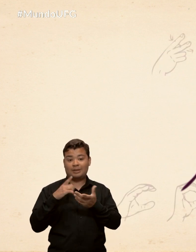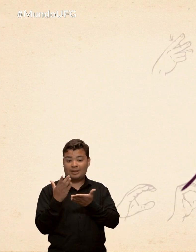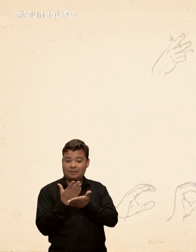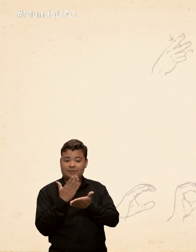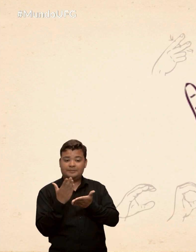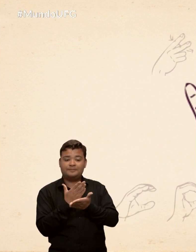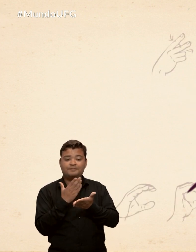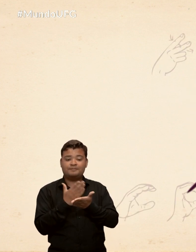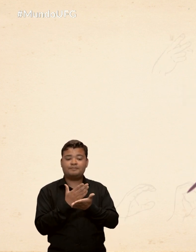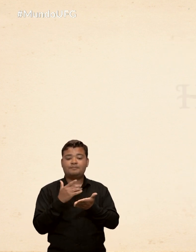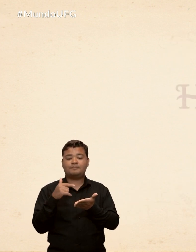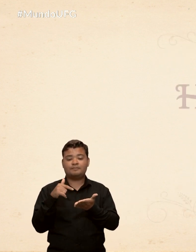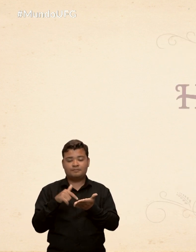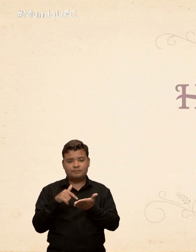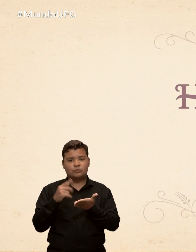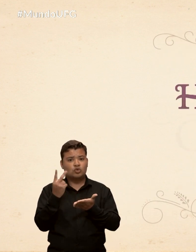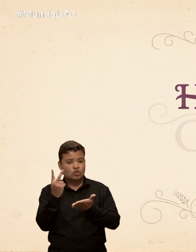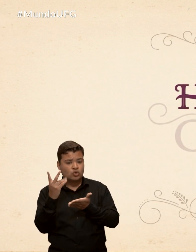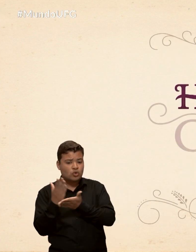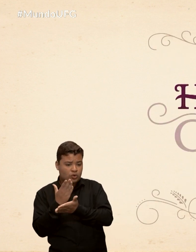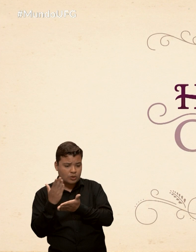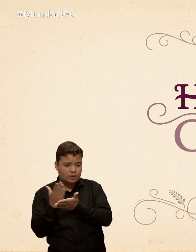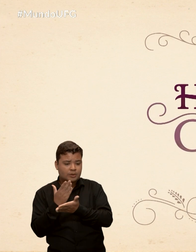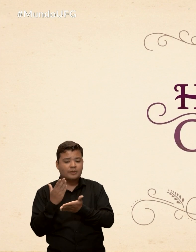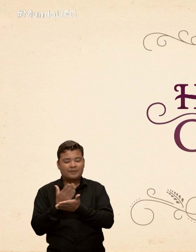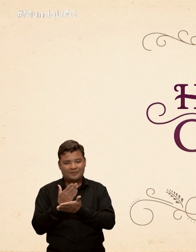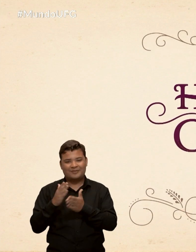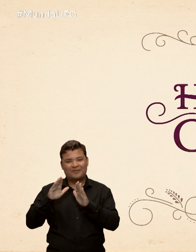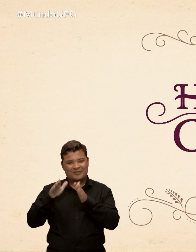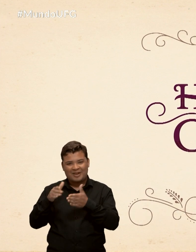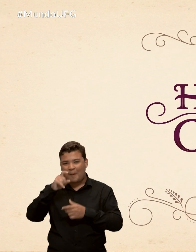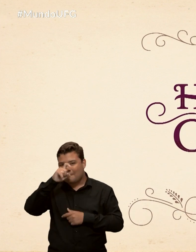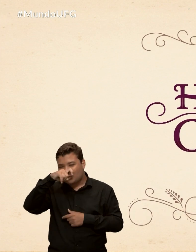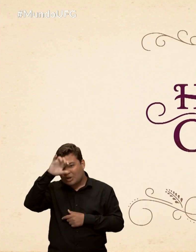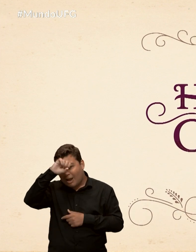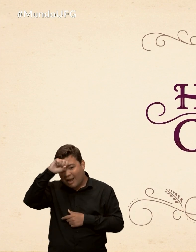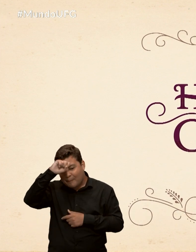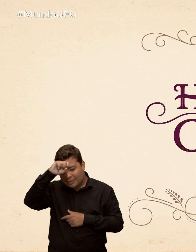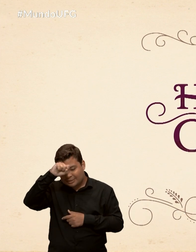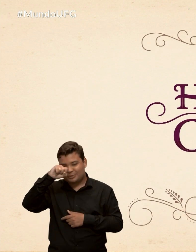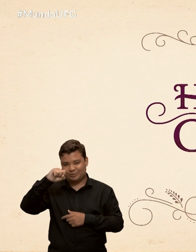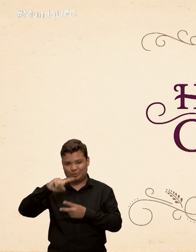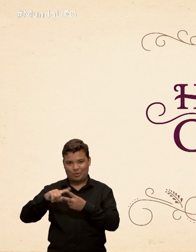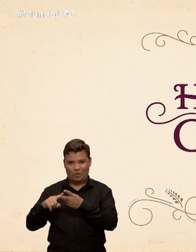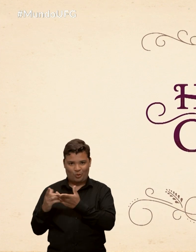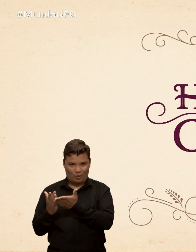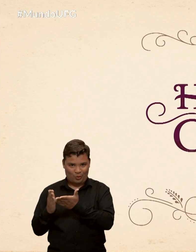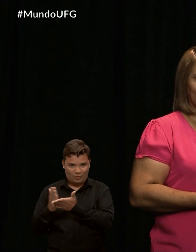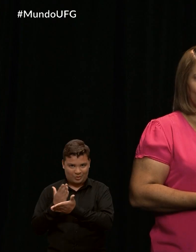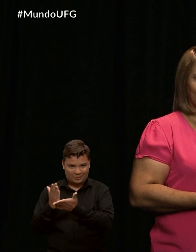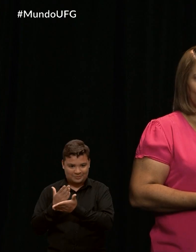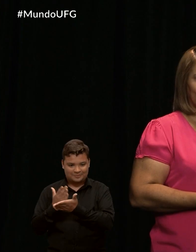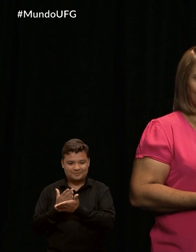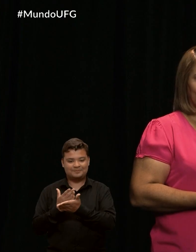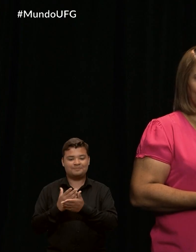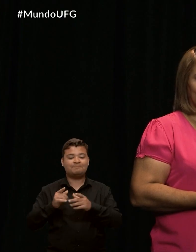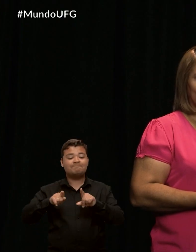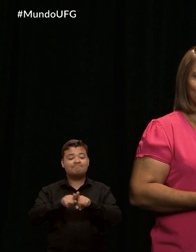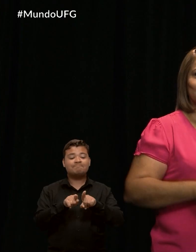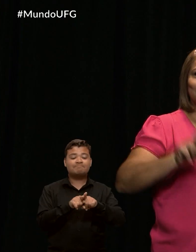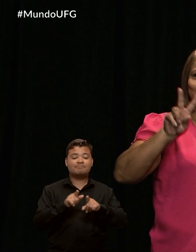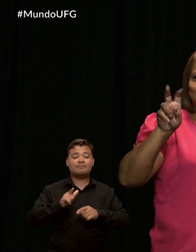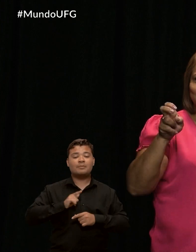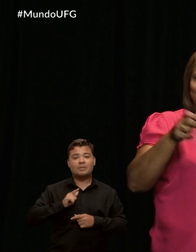também dois livros da Anisa Bruxinha Aprendiz, e tem A Bruxa das